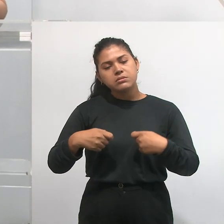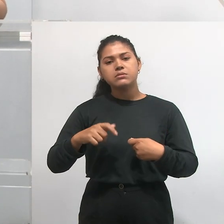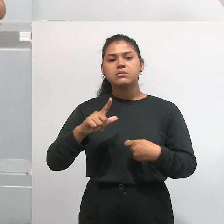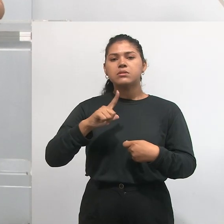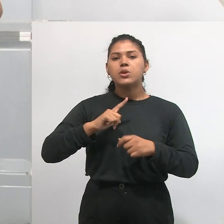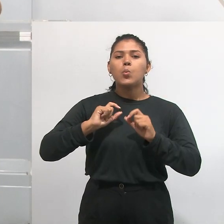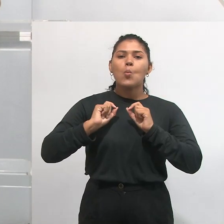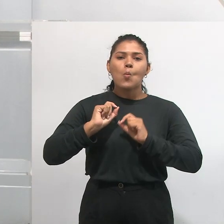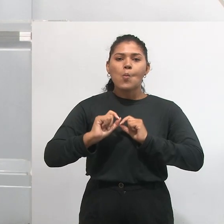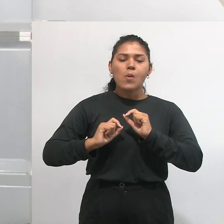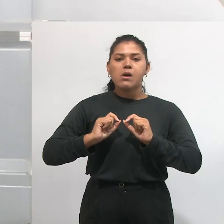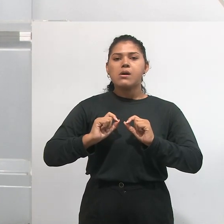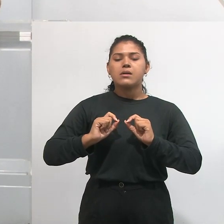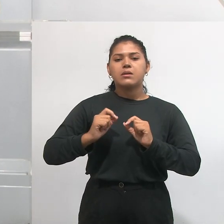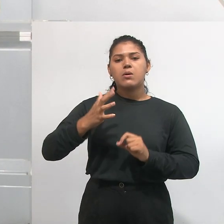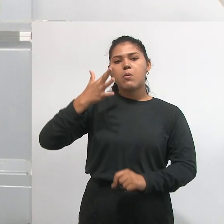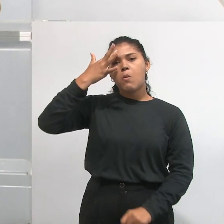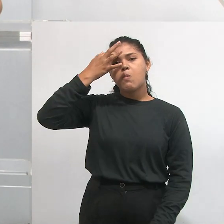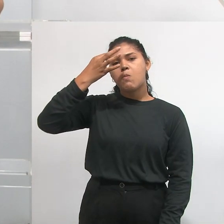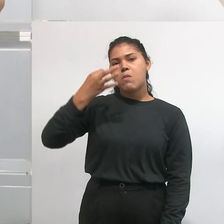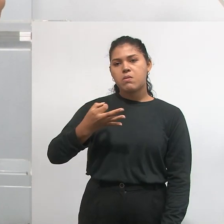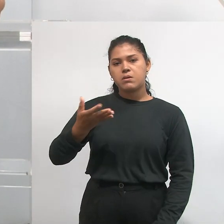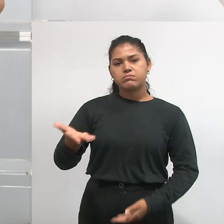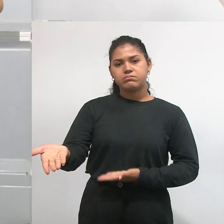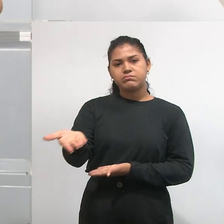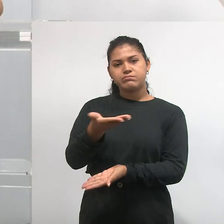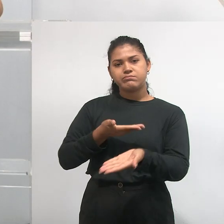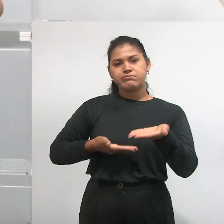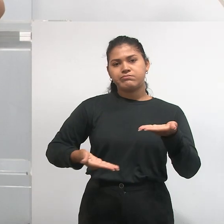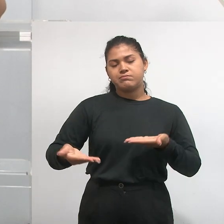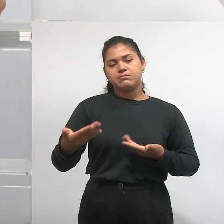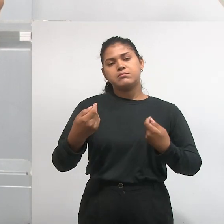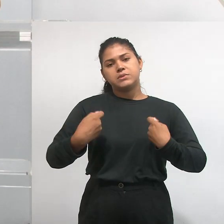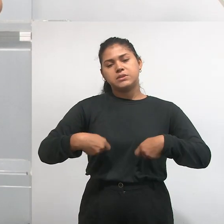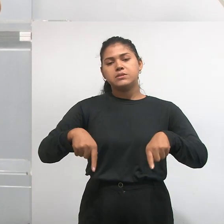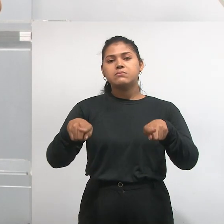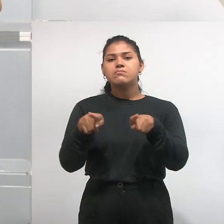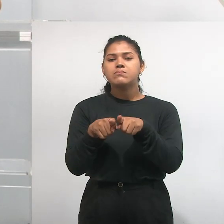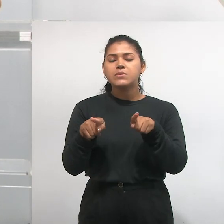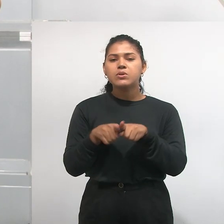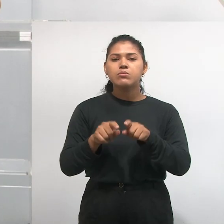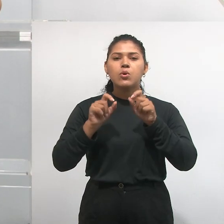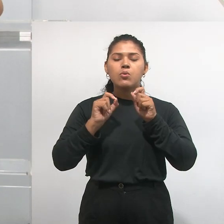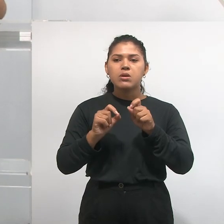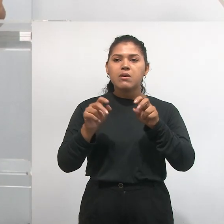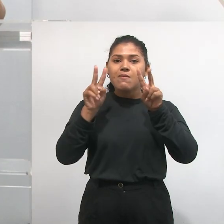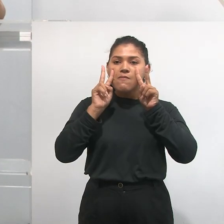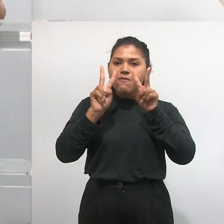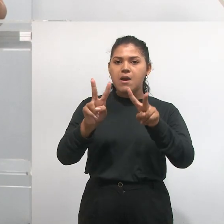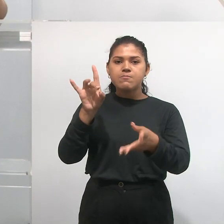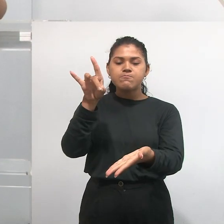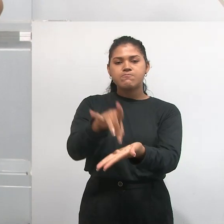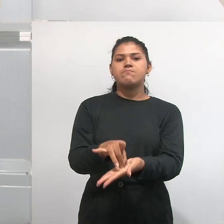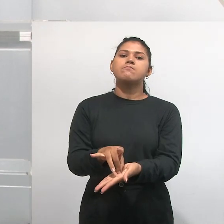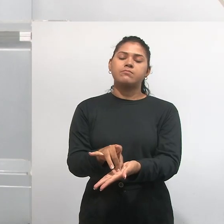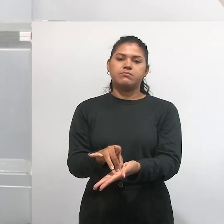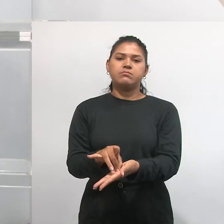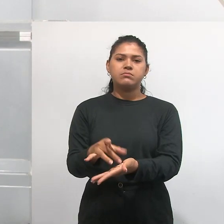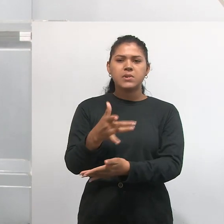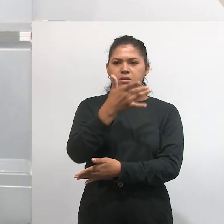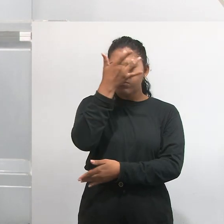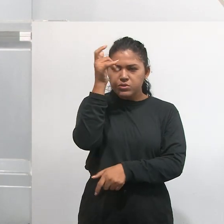precisam serem compreendidas e que precisam também serem vistas, né? Porque